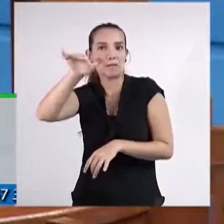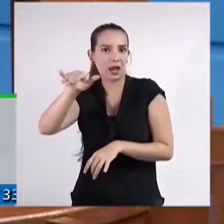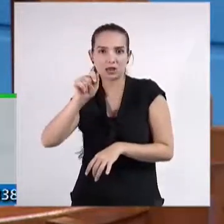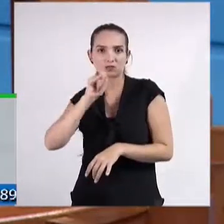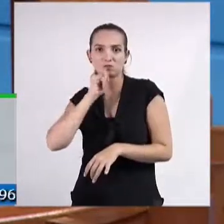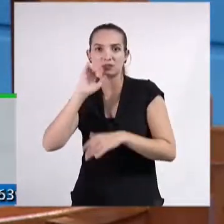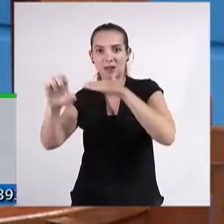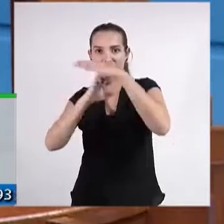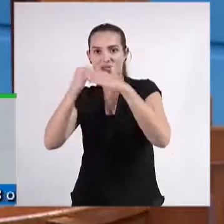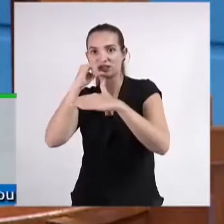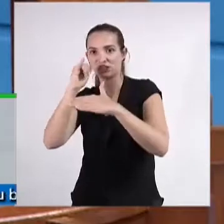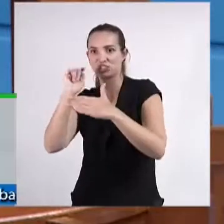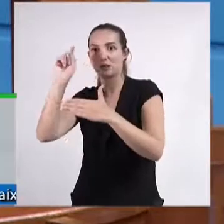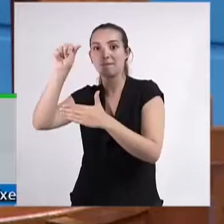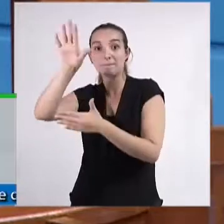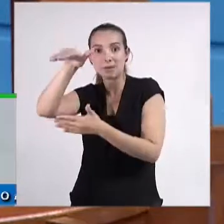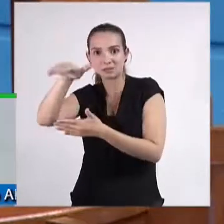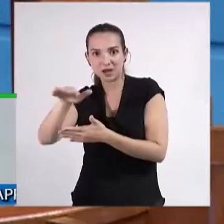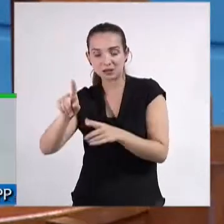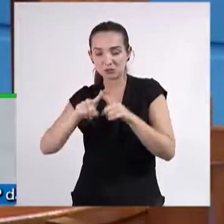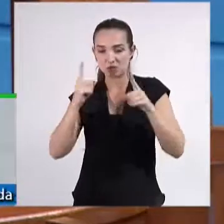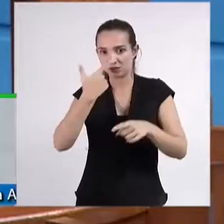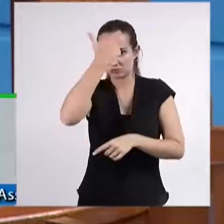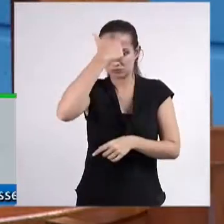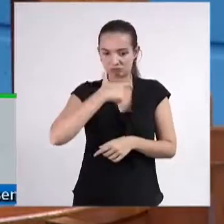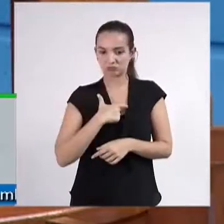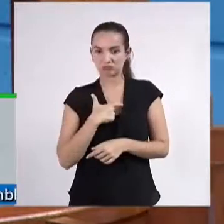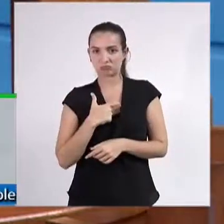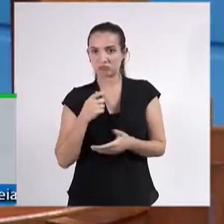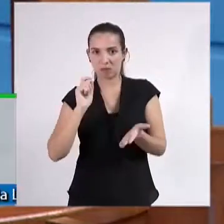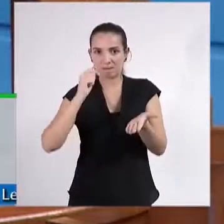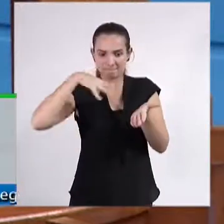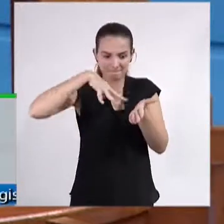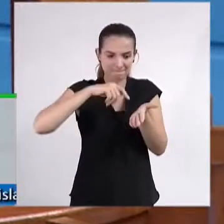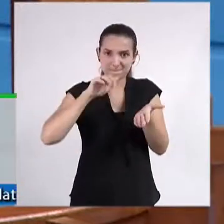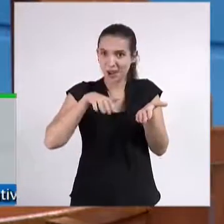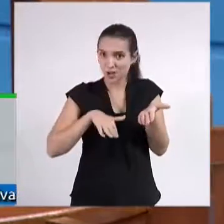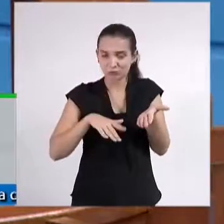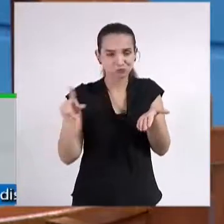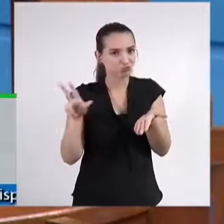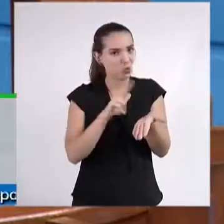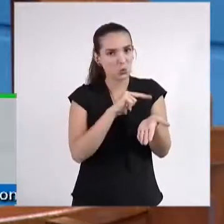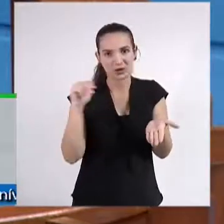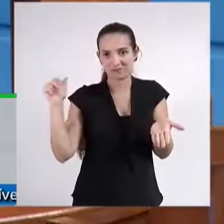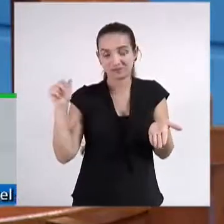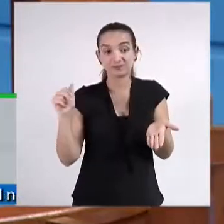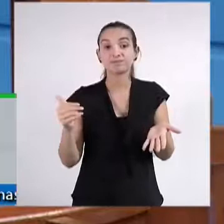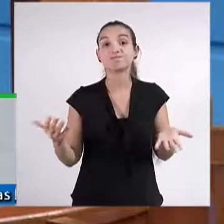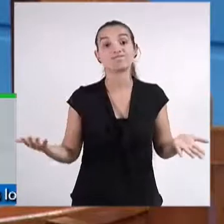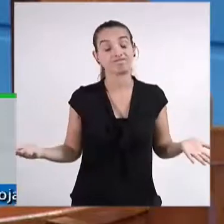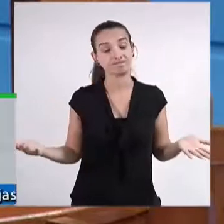pela concessionária, isso não é repassado ao consumidor. A Energisa tem